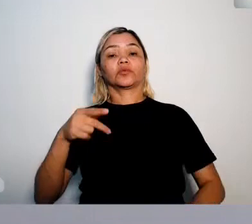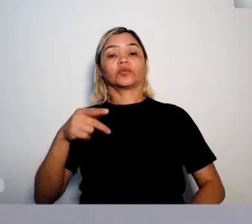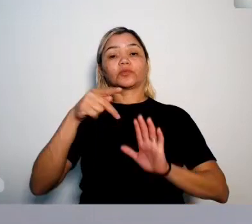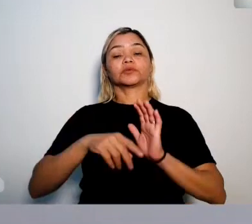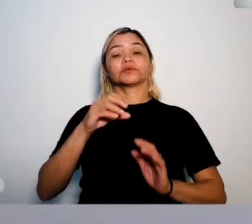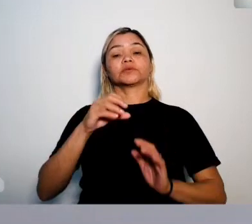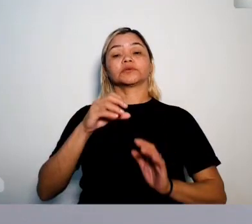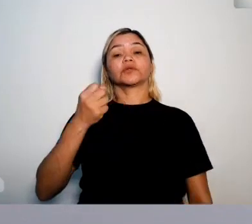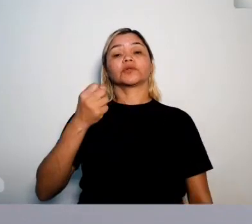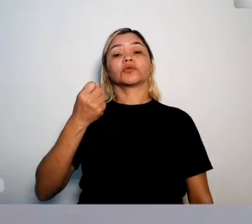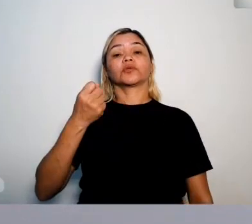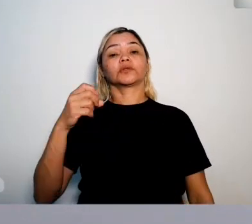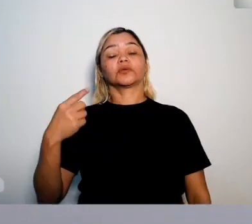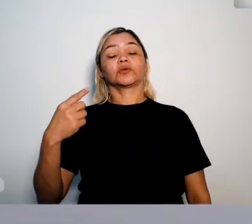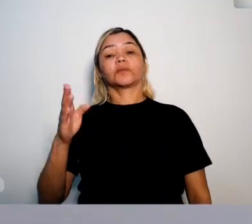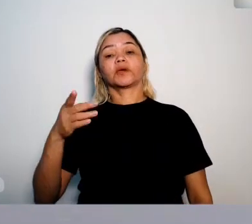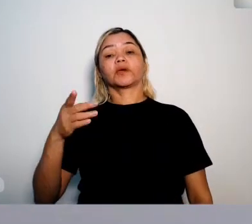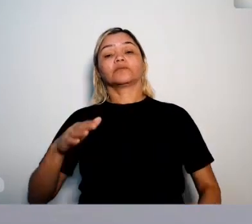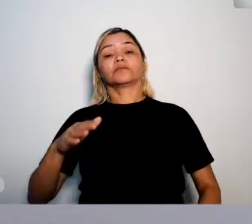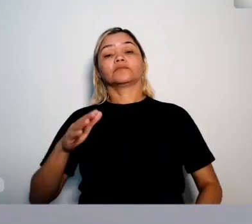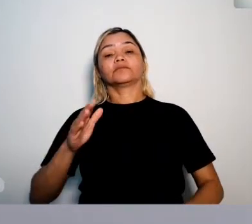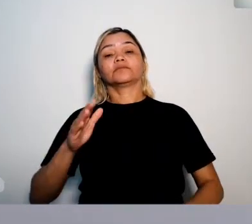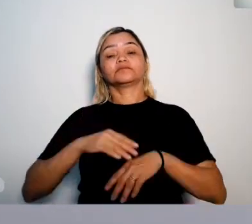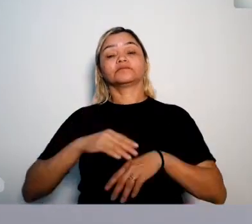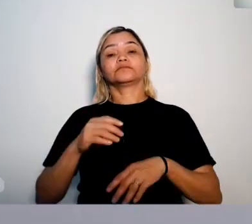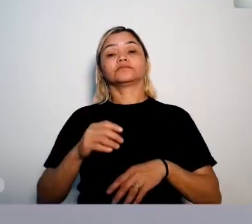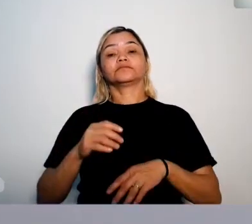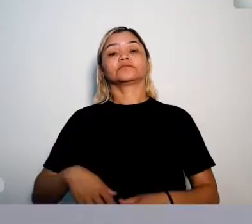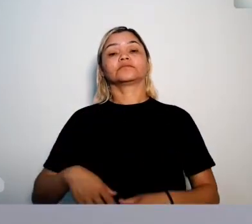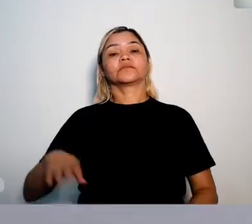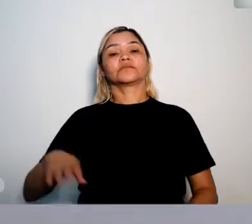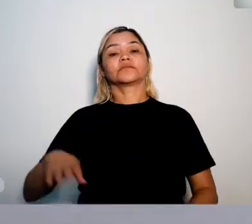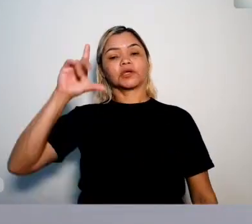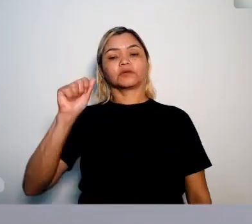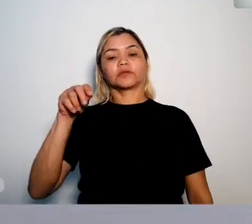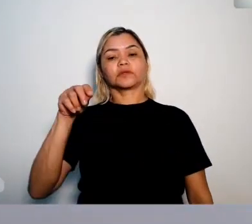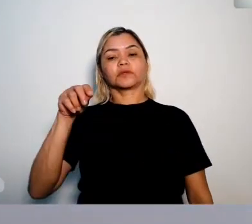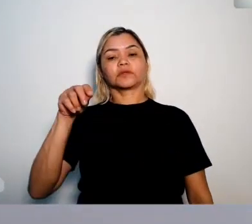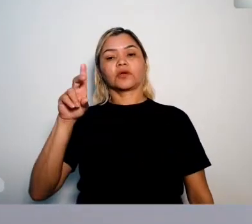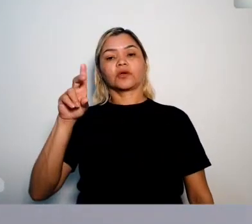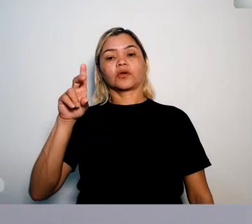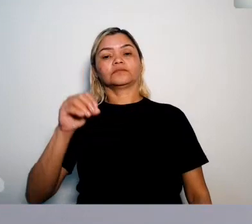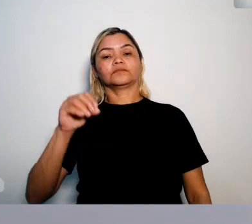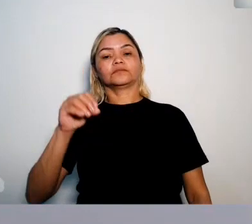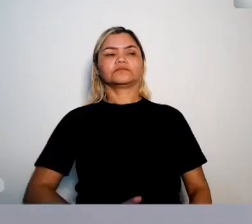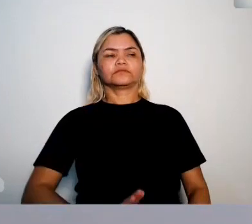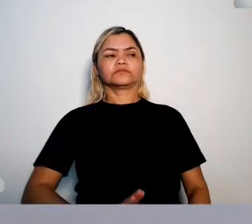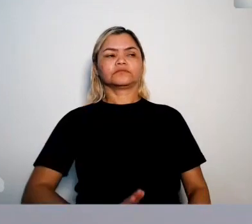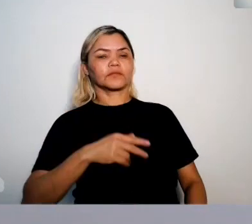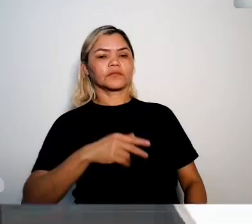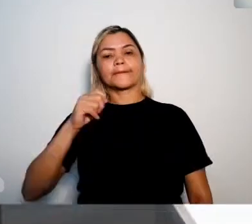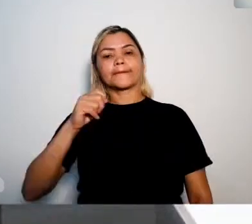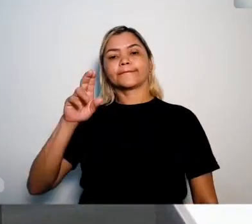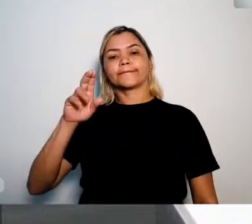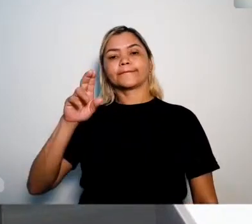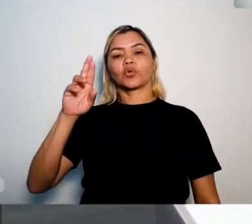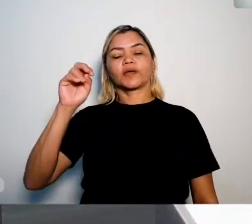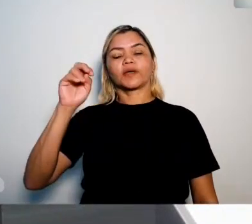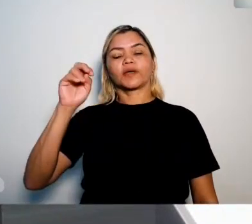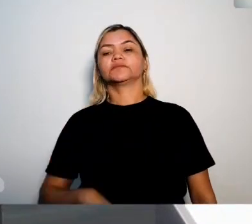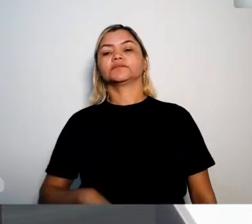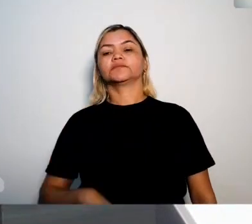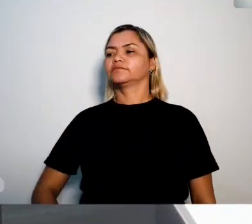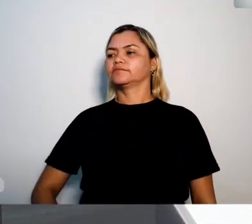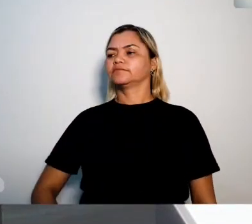081/2019, de iniciativa do vereador Sargento Laudo. Questão de ordem, presidente. Tem a palavra pela ordem do vereador Paulo Renato. Gostaria de solicitar, Vossa Excelência, o adiamento do projeto